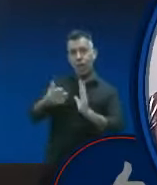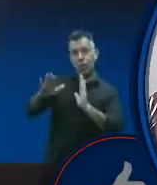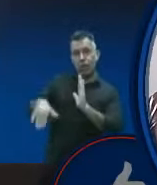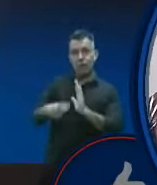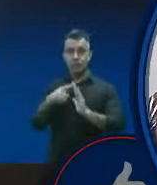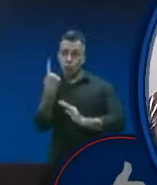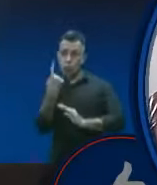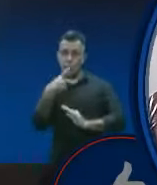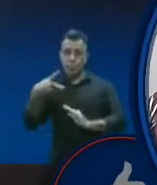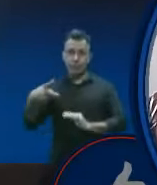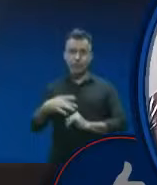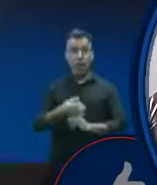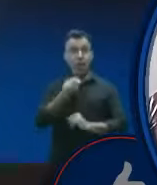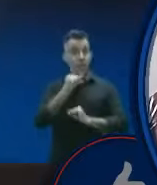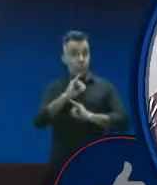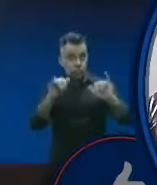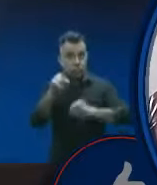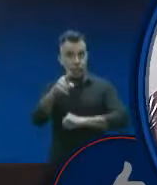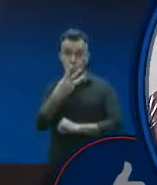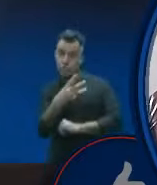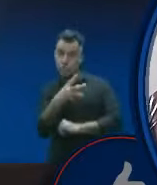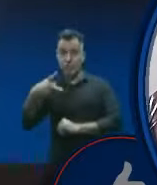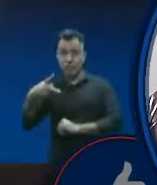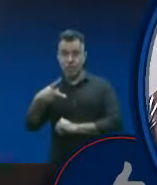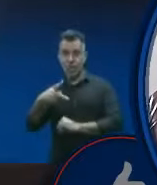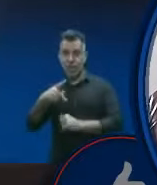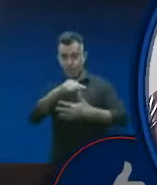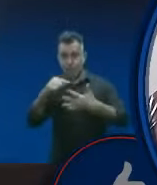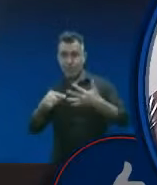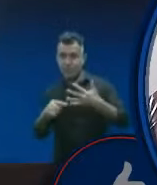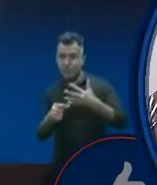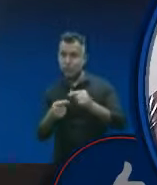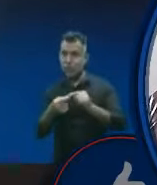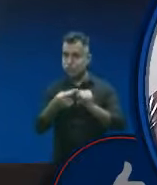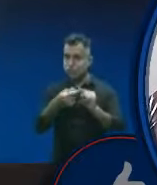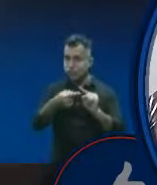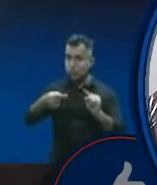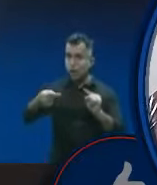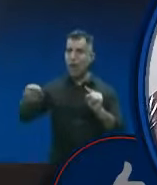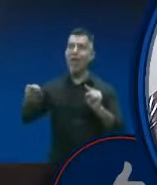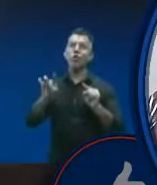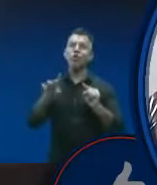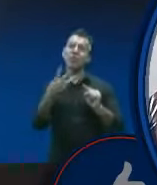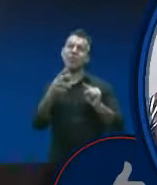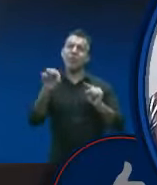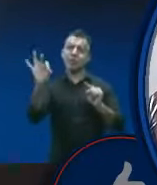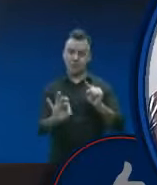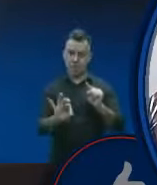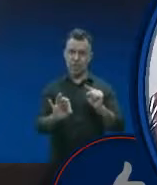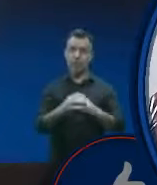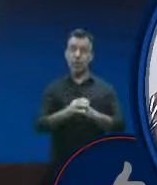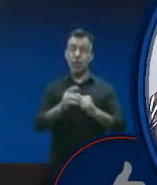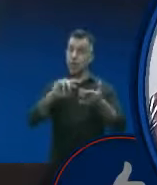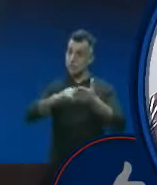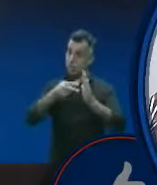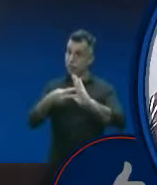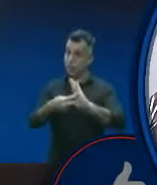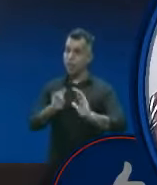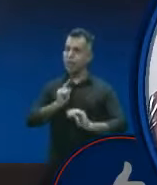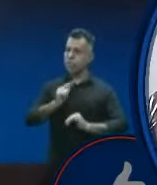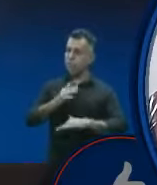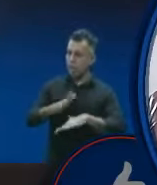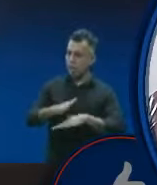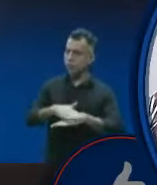1P. A boa notícia é que no 3P, as categorias de cauda longa representam apenas 30%. Isso significa que